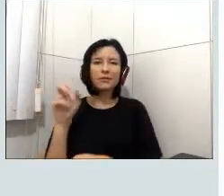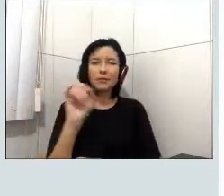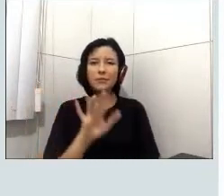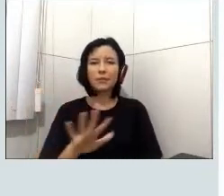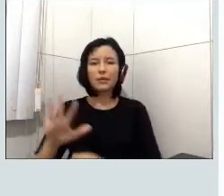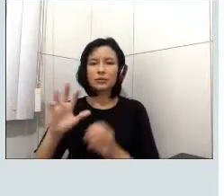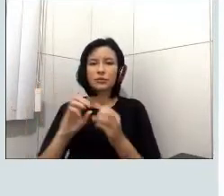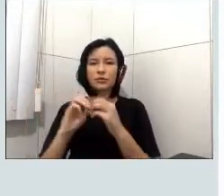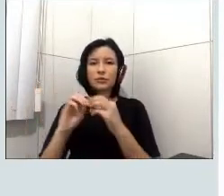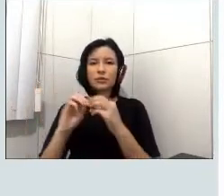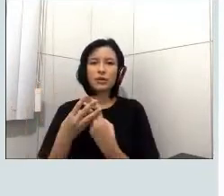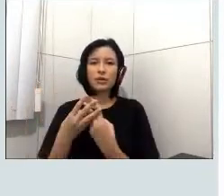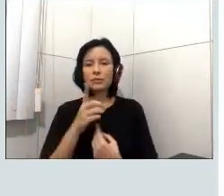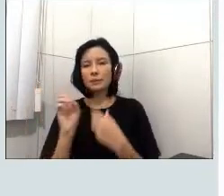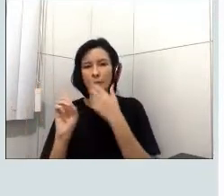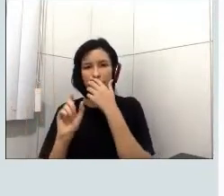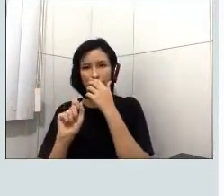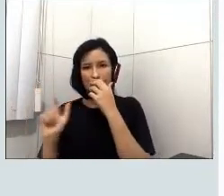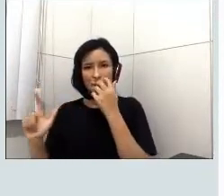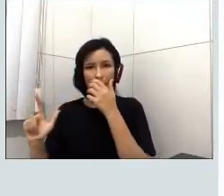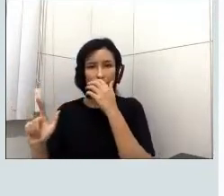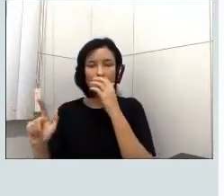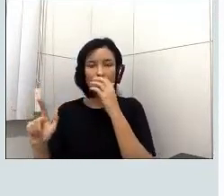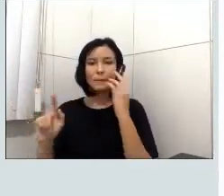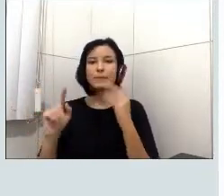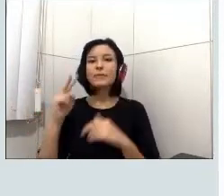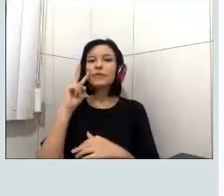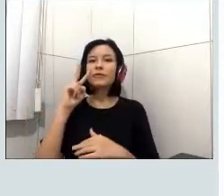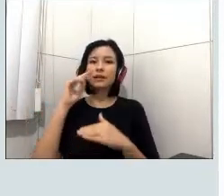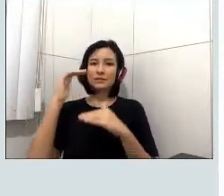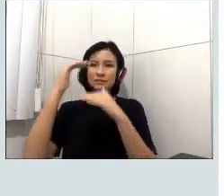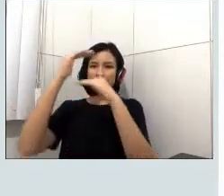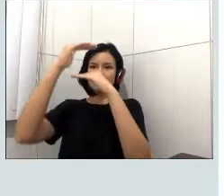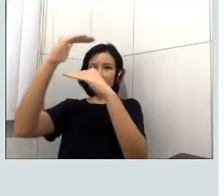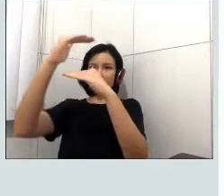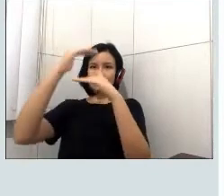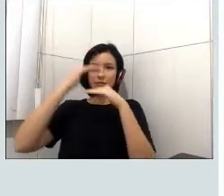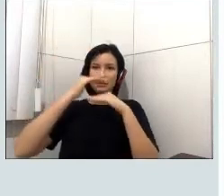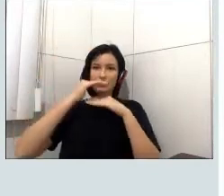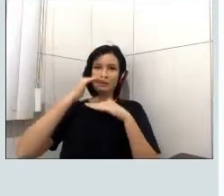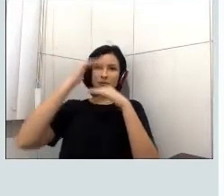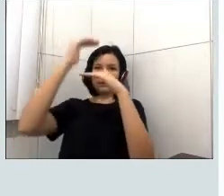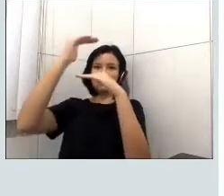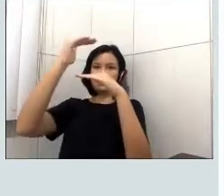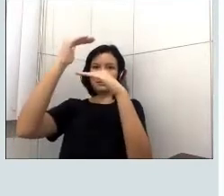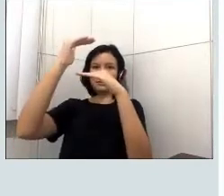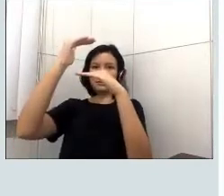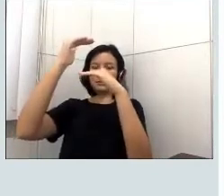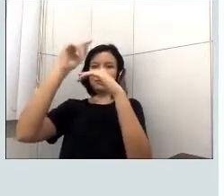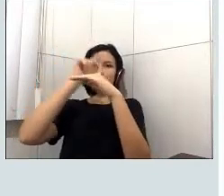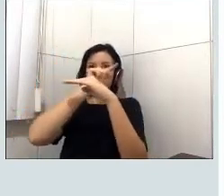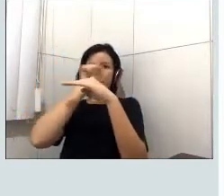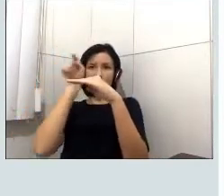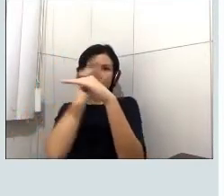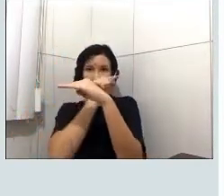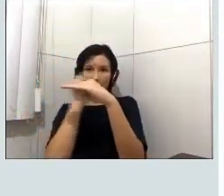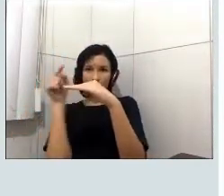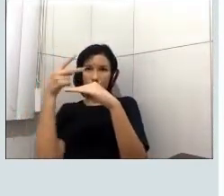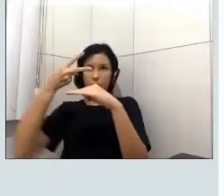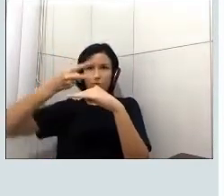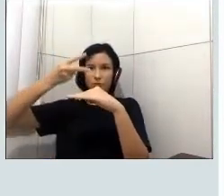cima ele tem duas retas que está no plano de baixo e essas retas